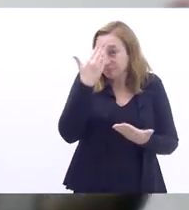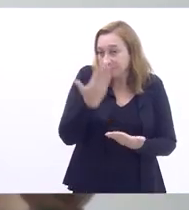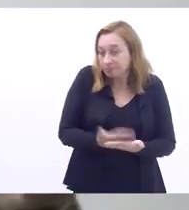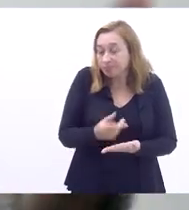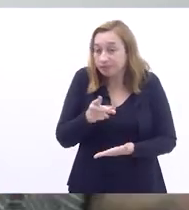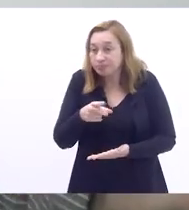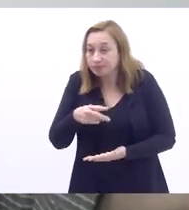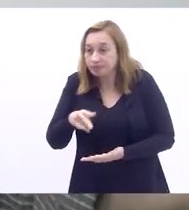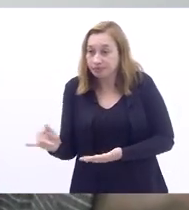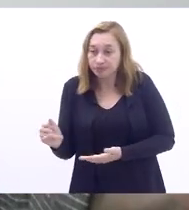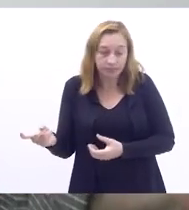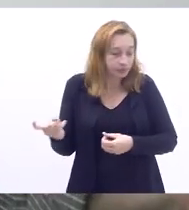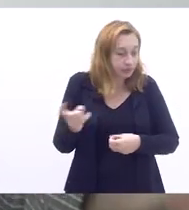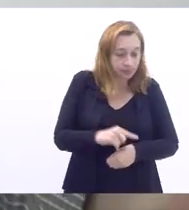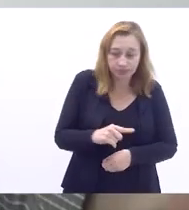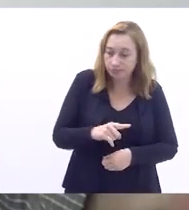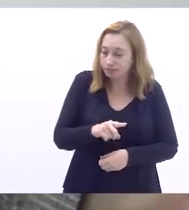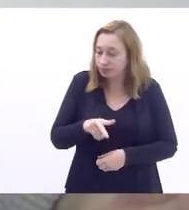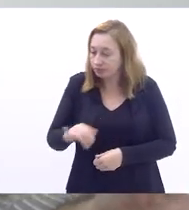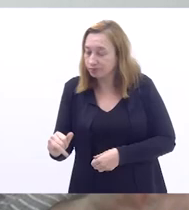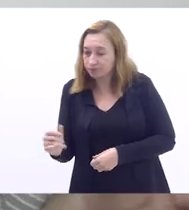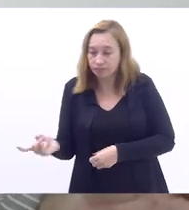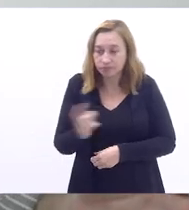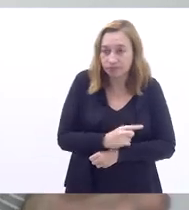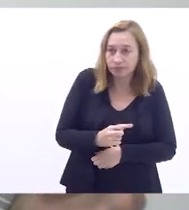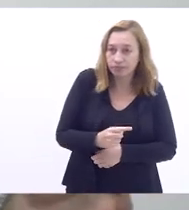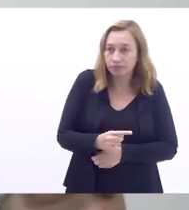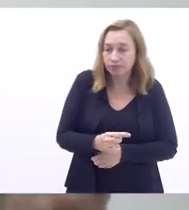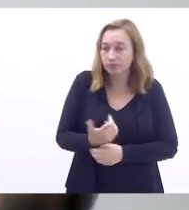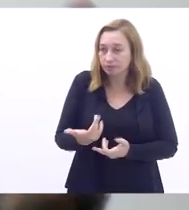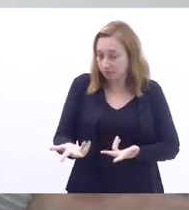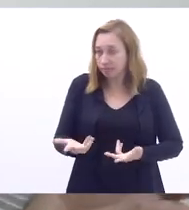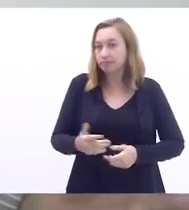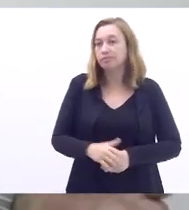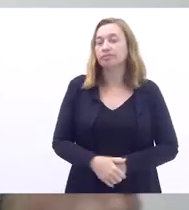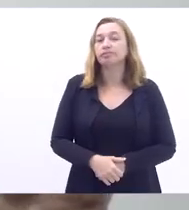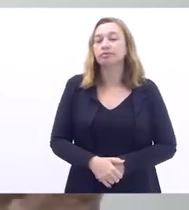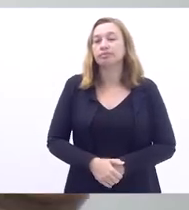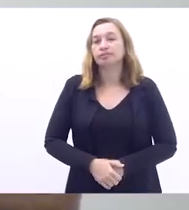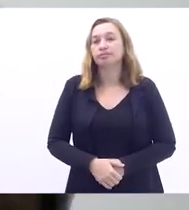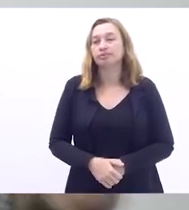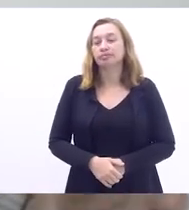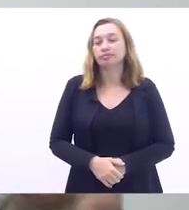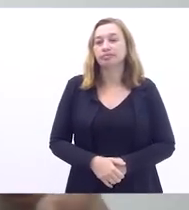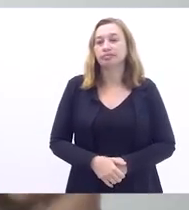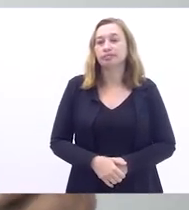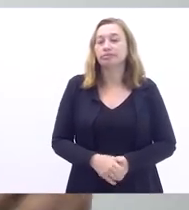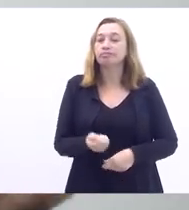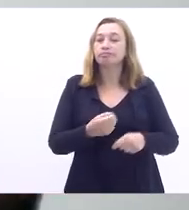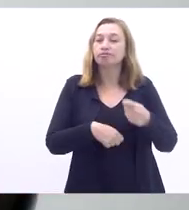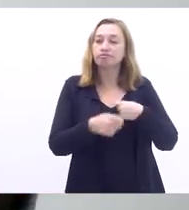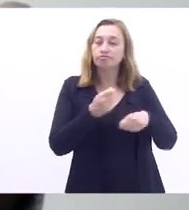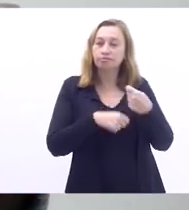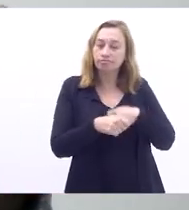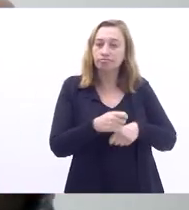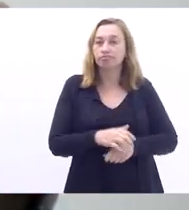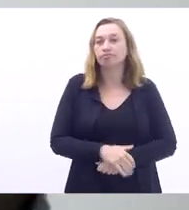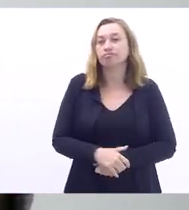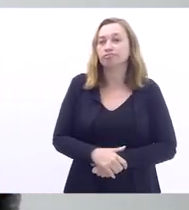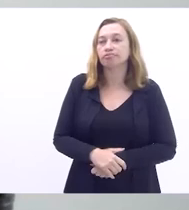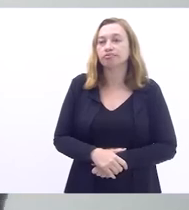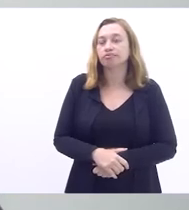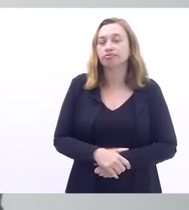vai-e-vem parece o expediente intencional tarde óbices administrativos